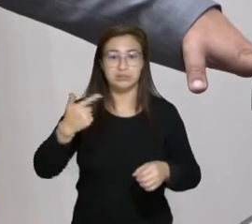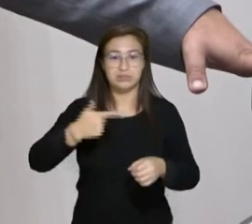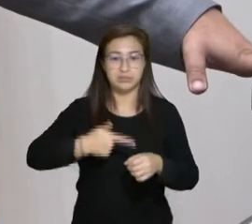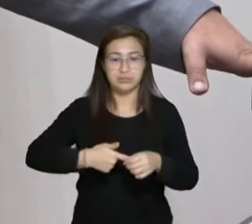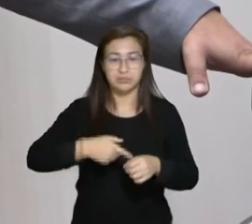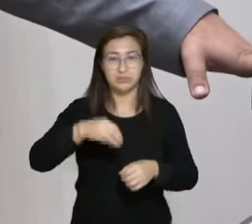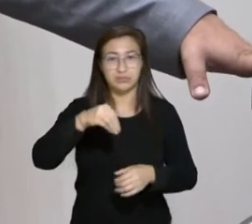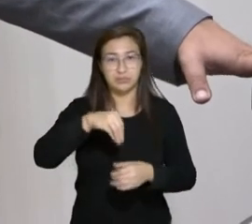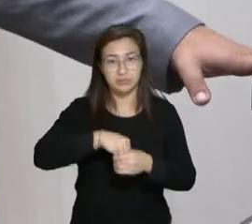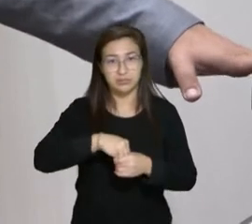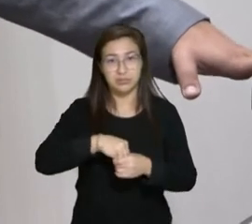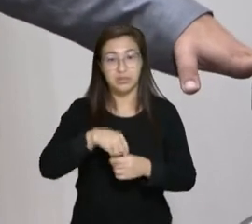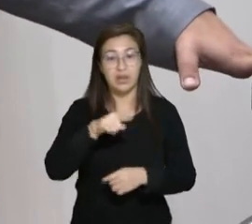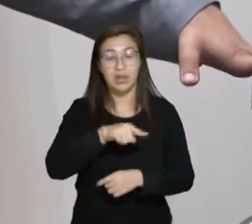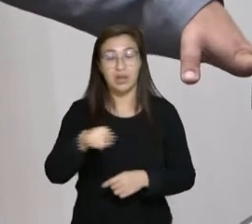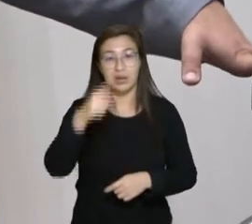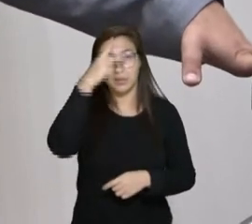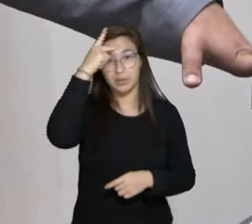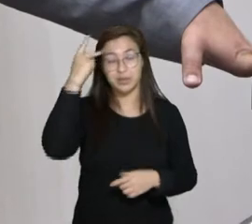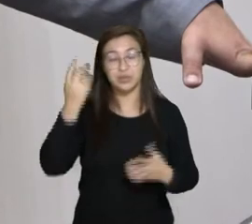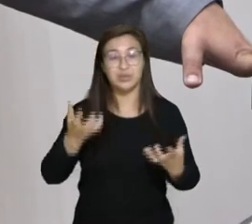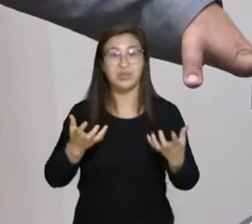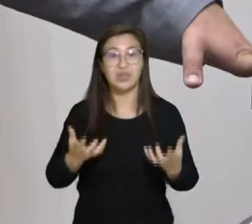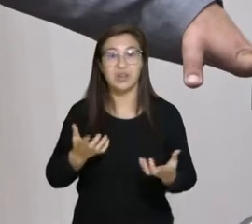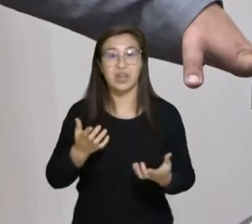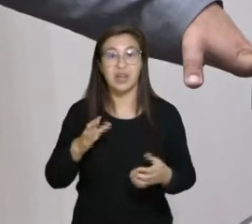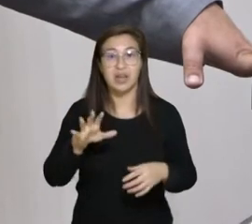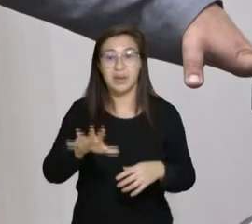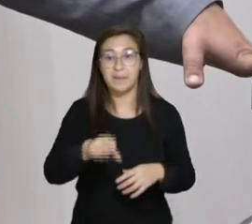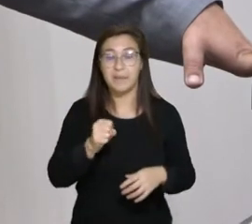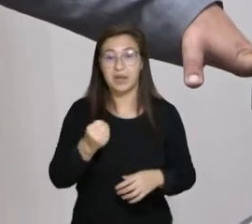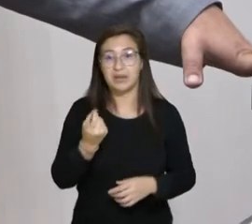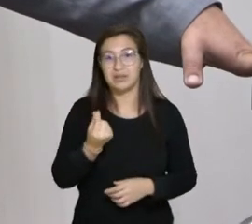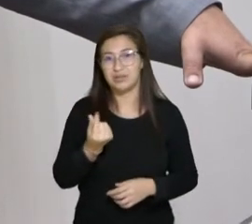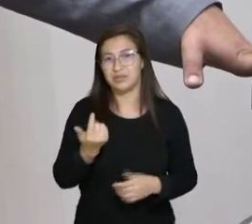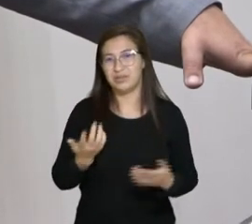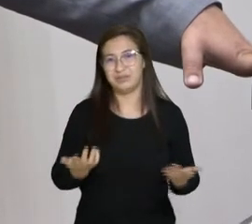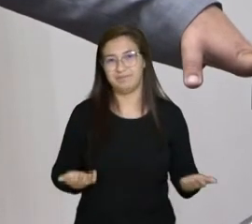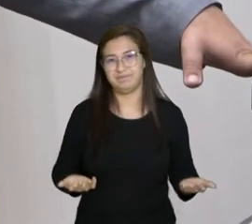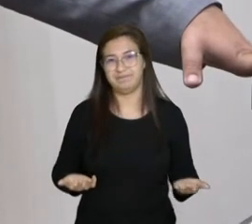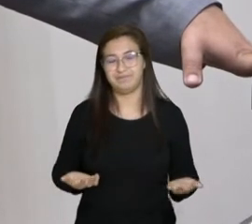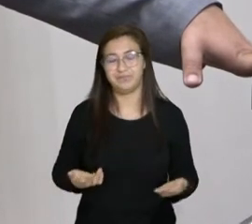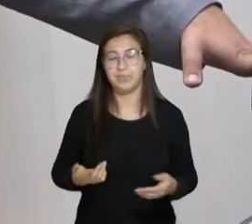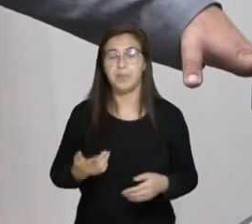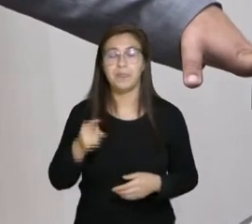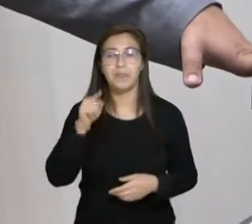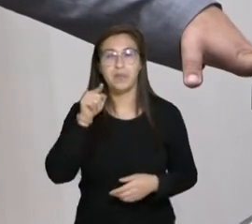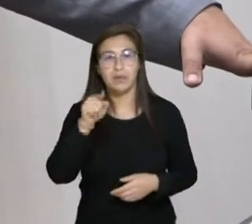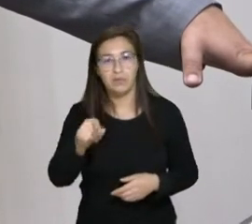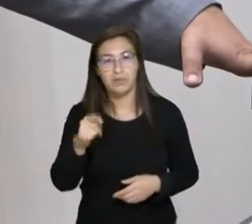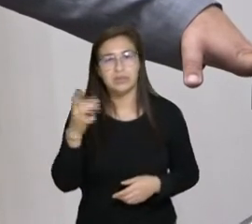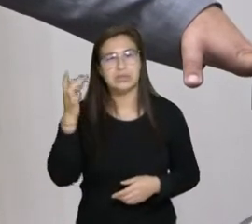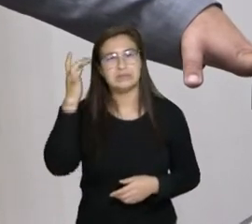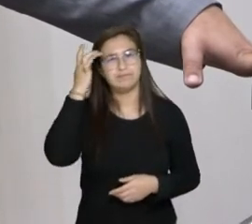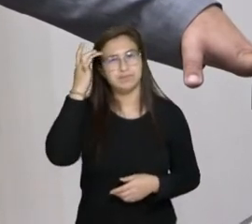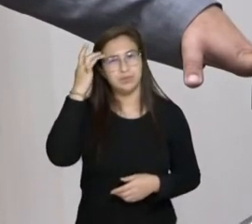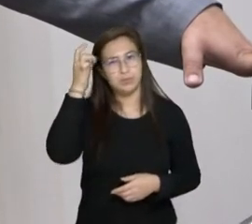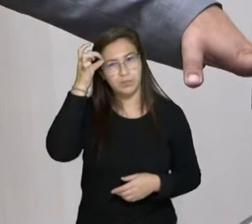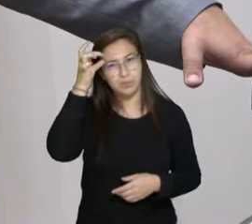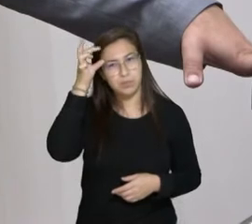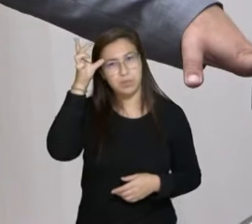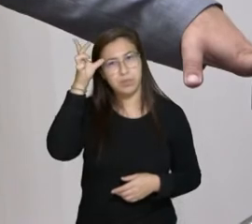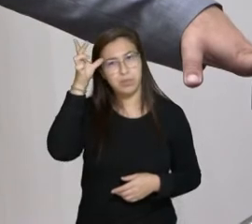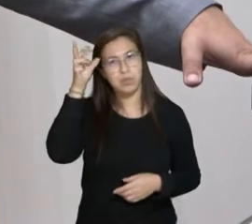pessoas que querem ganhar dinheiro em cima disso ainda não vão fazer isso consumidor seja inteligente procure o